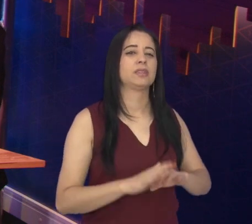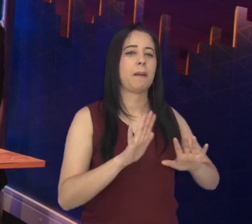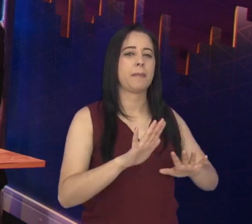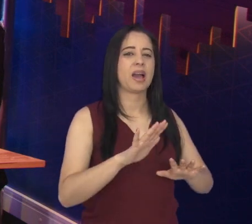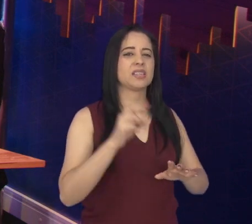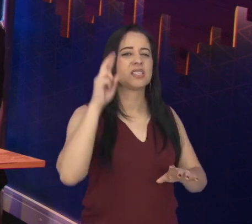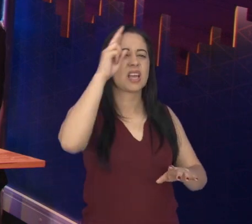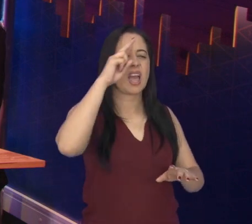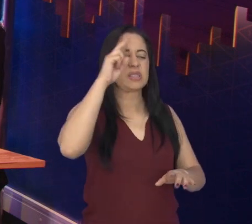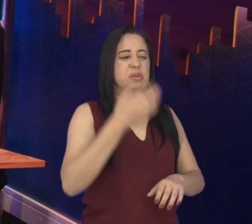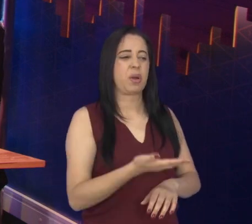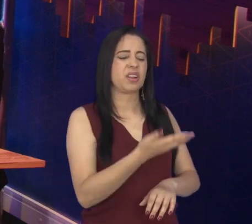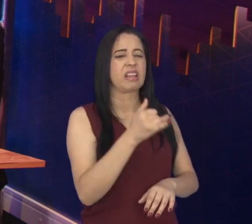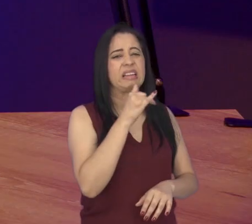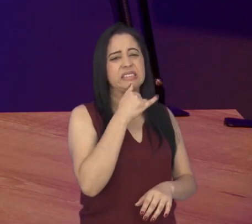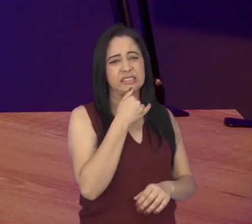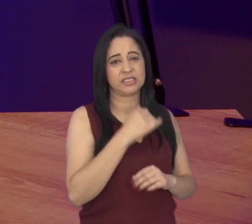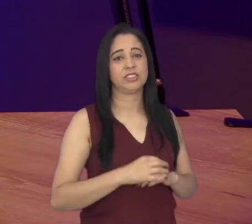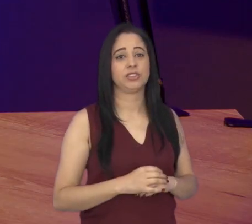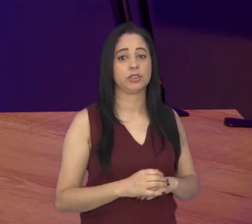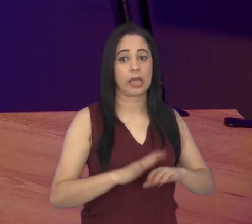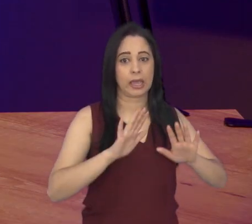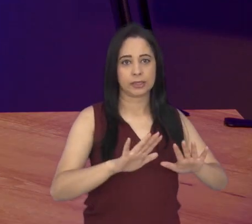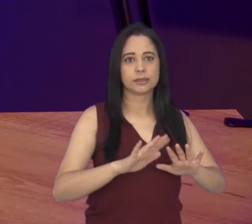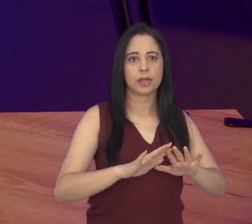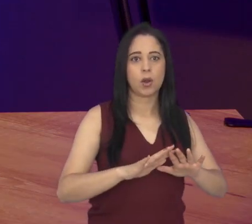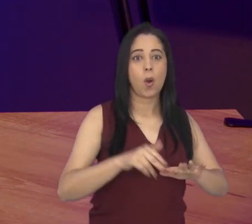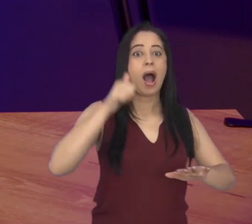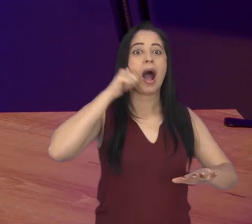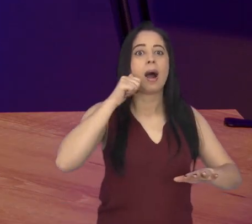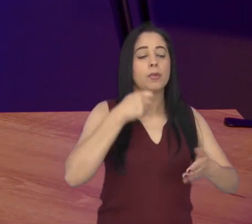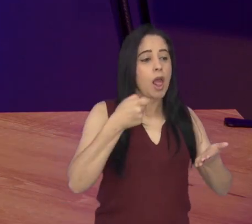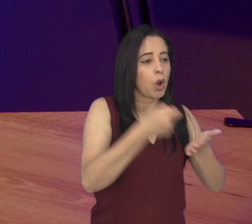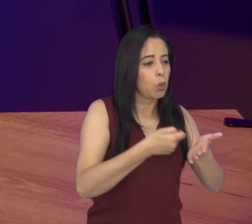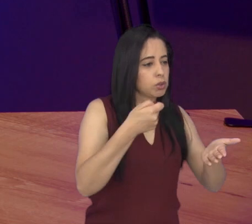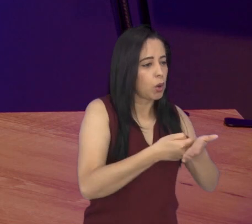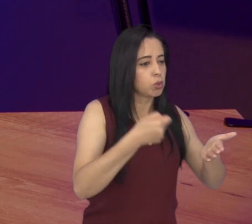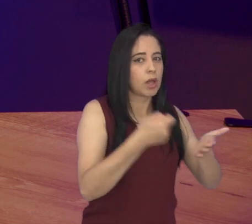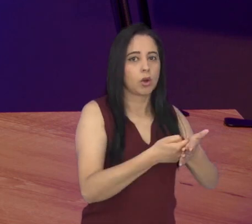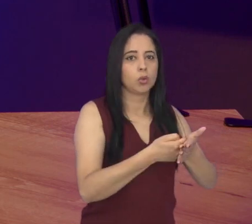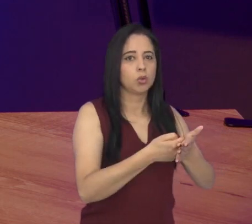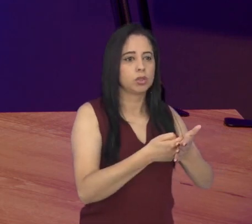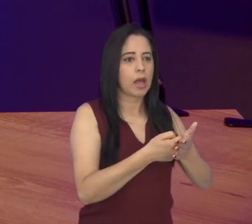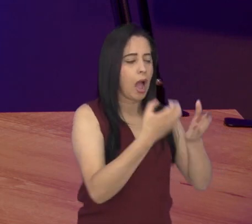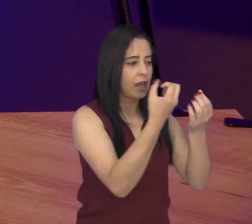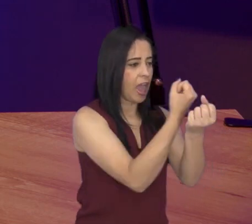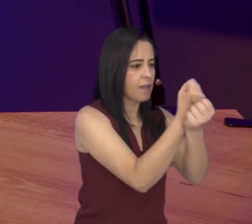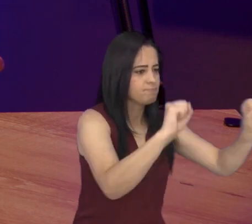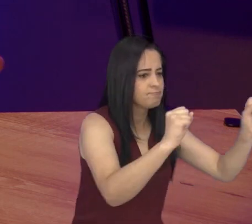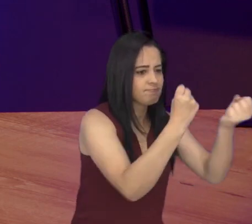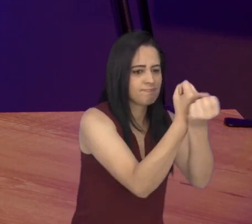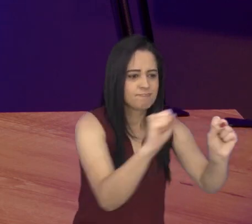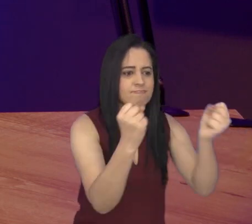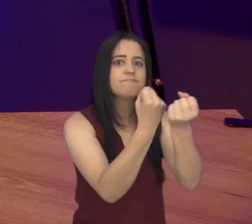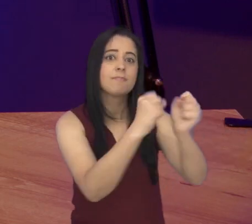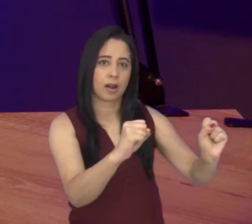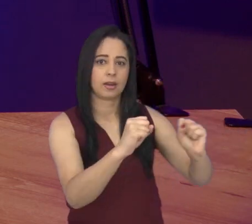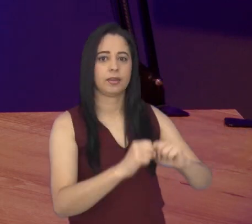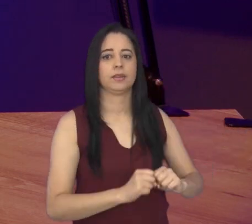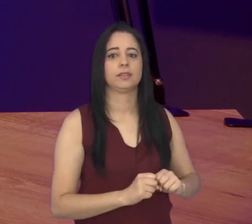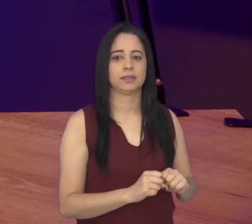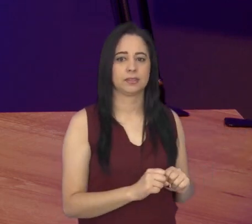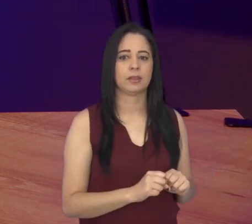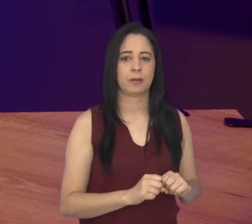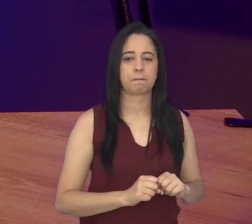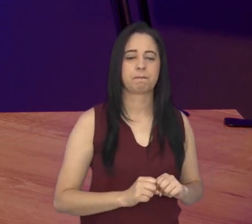triste a história dele. E ela vai lutar, então, contra essa escravidão que certas criaturas mágicas sofriam. Então, desde